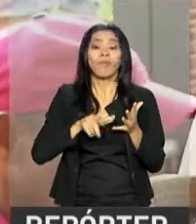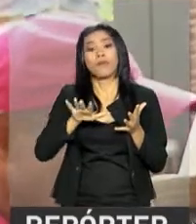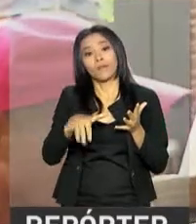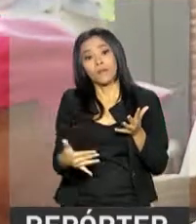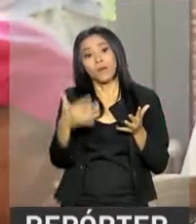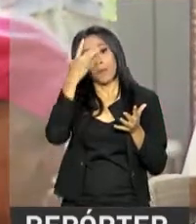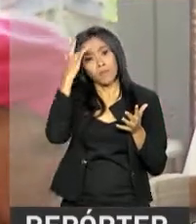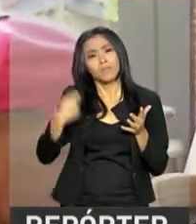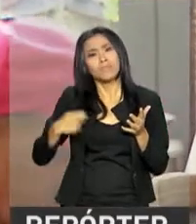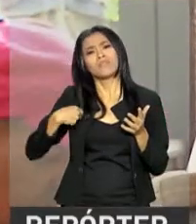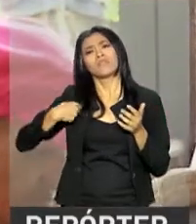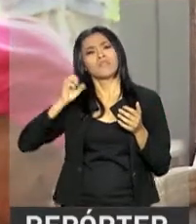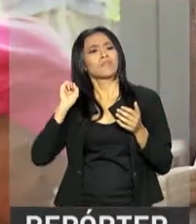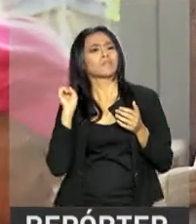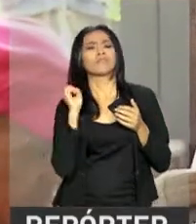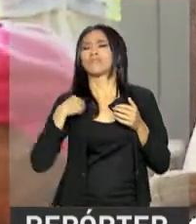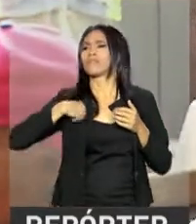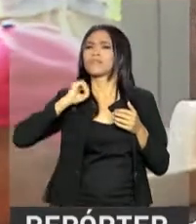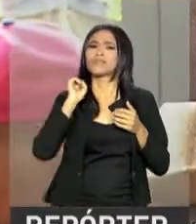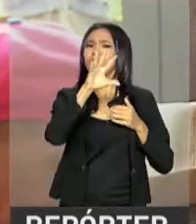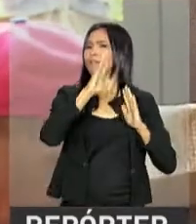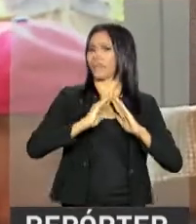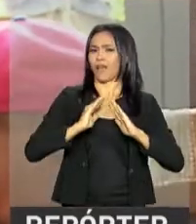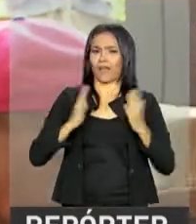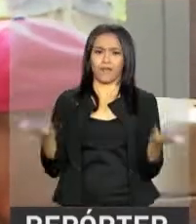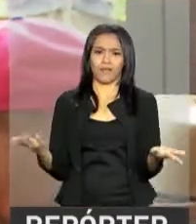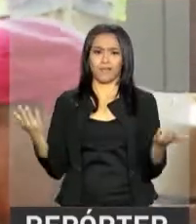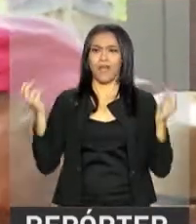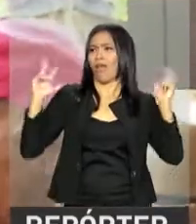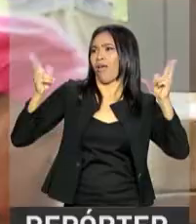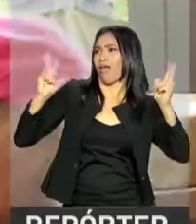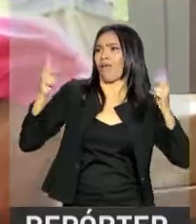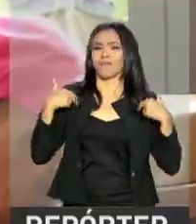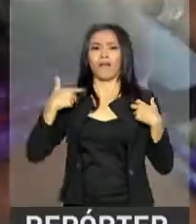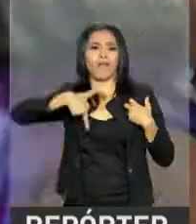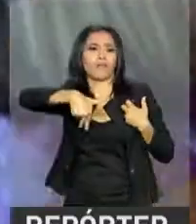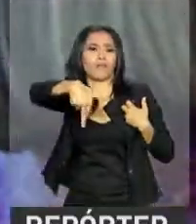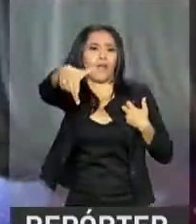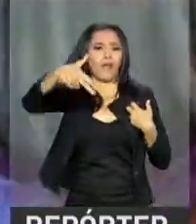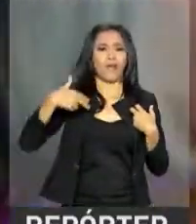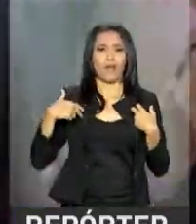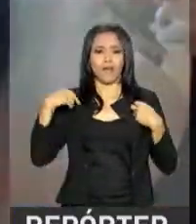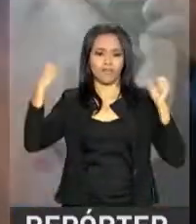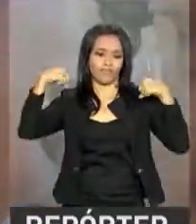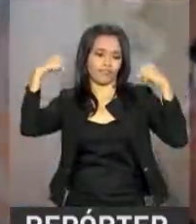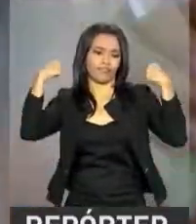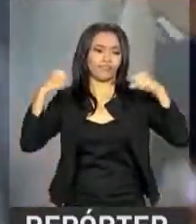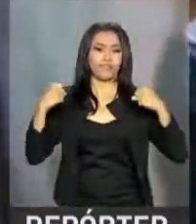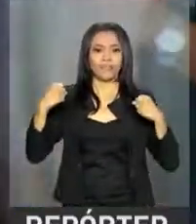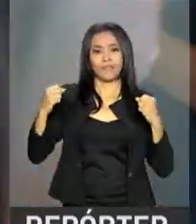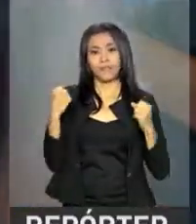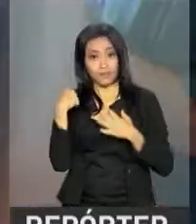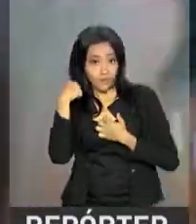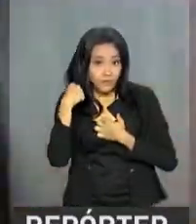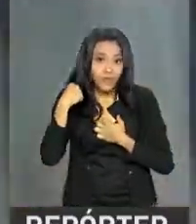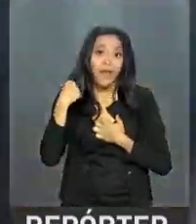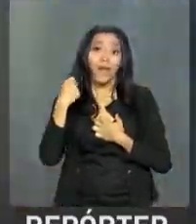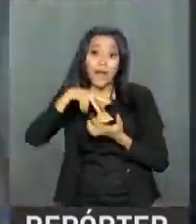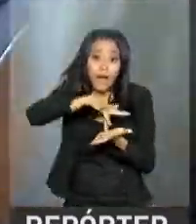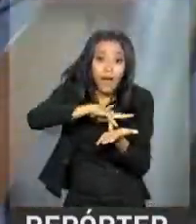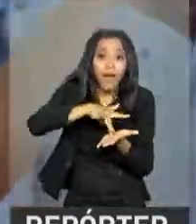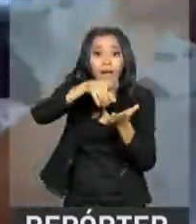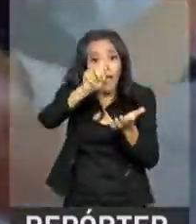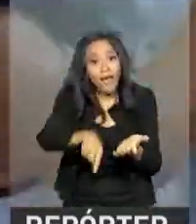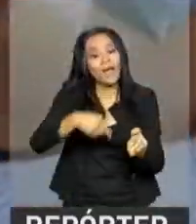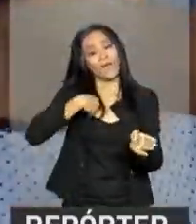pessoa tem que sair de casa, se divertir, andar, fazer hidroginástica, ir pro baile, dançar. Esse é um conselho que eu